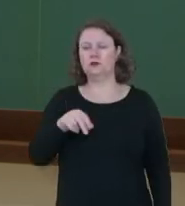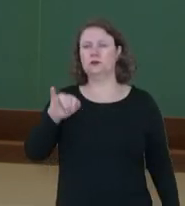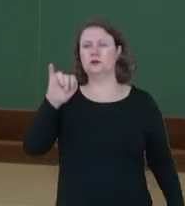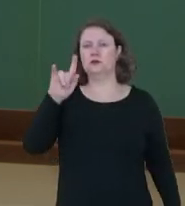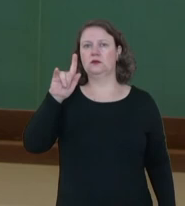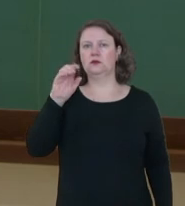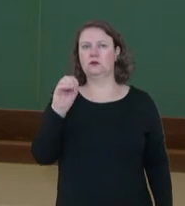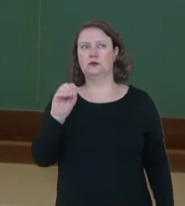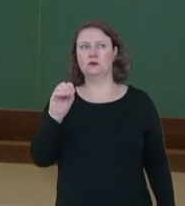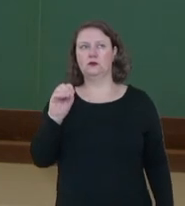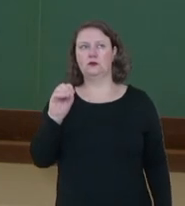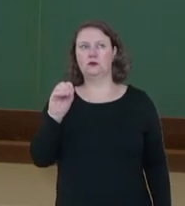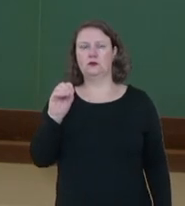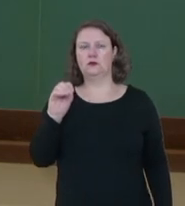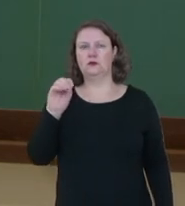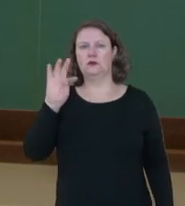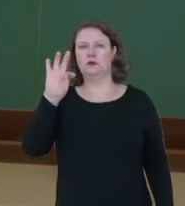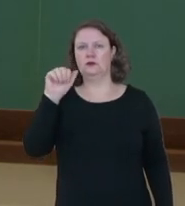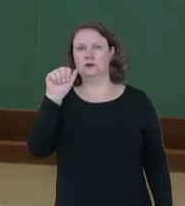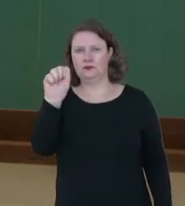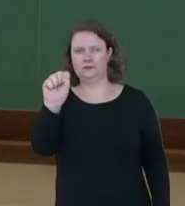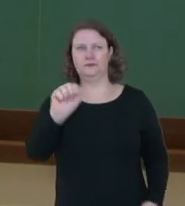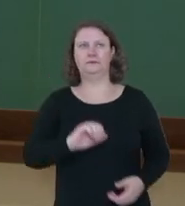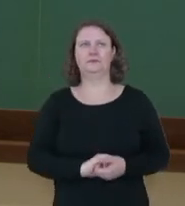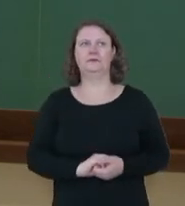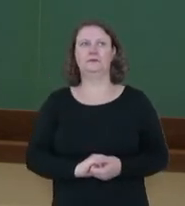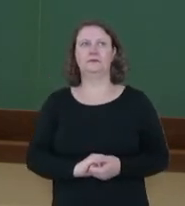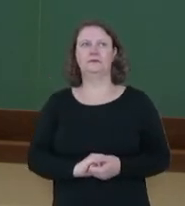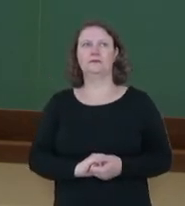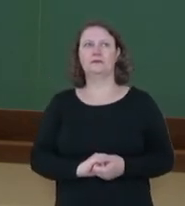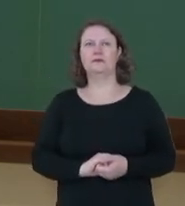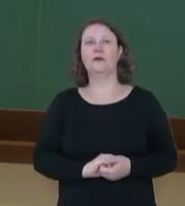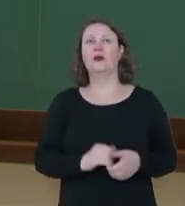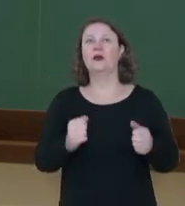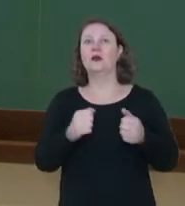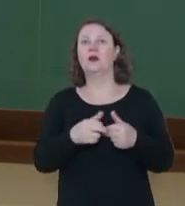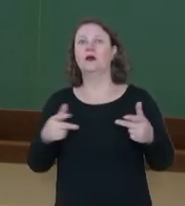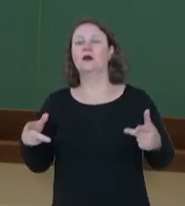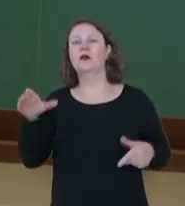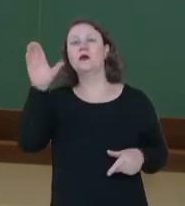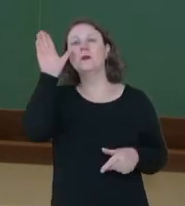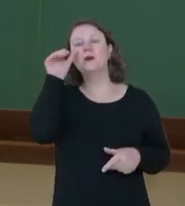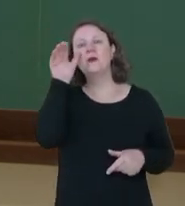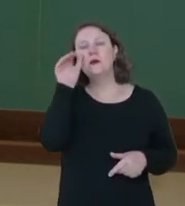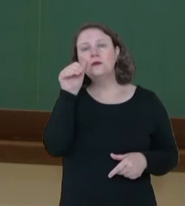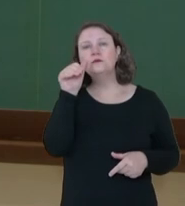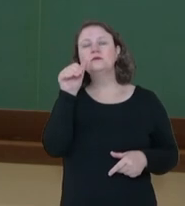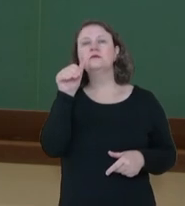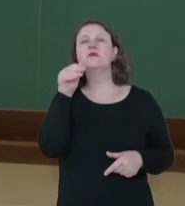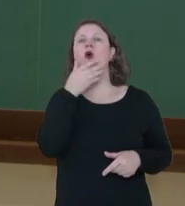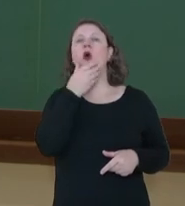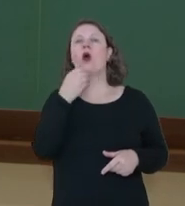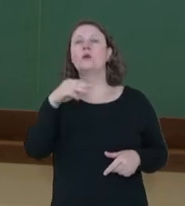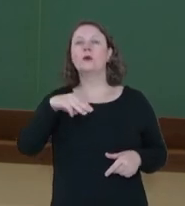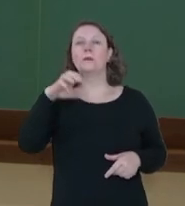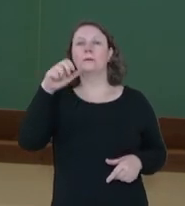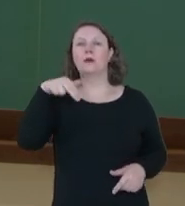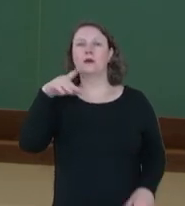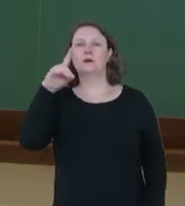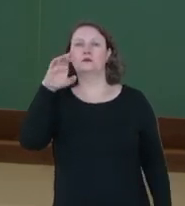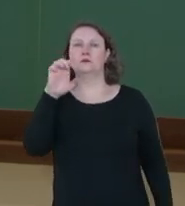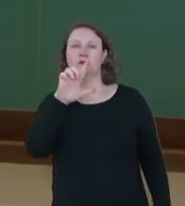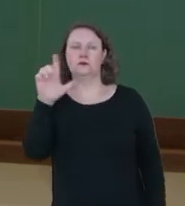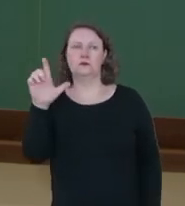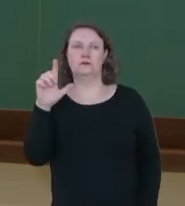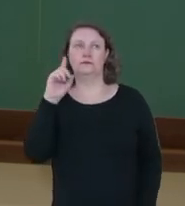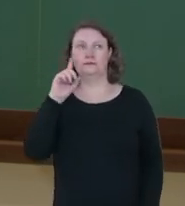isso, indivíduos idênticos. Vamos a algumas curiosidades sobre Mendel. Em